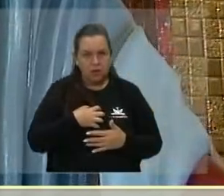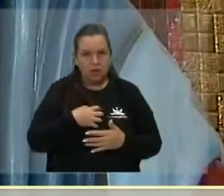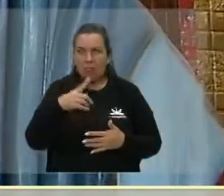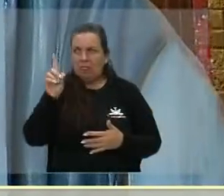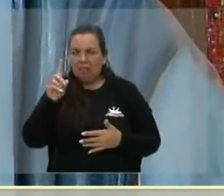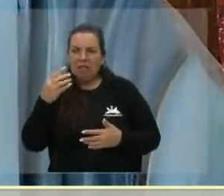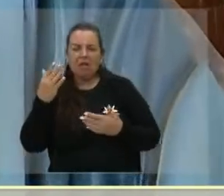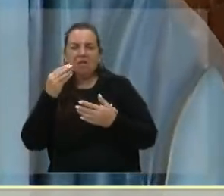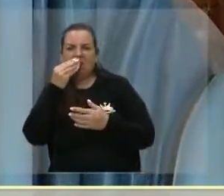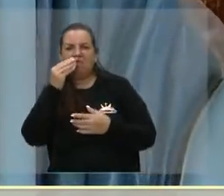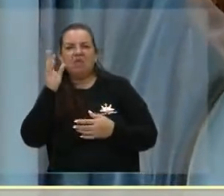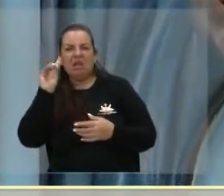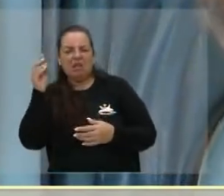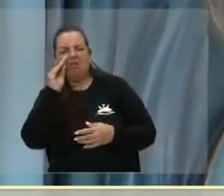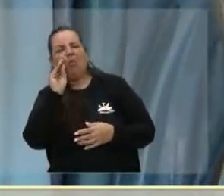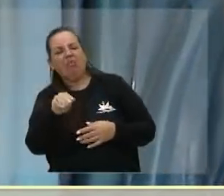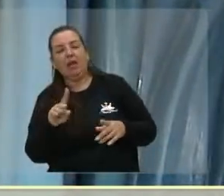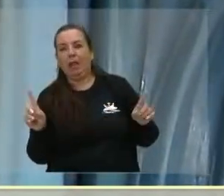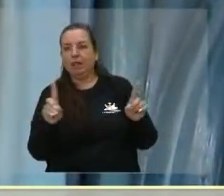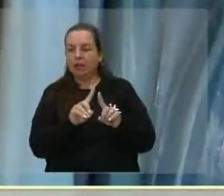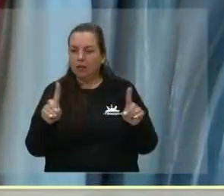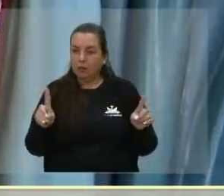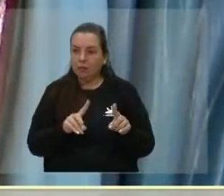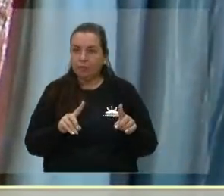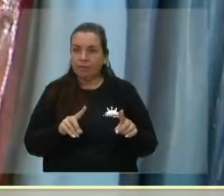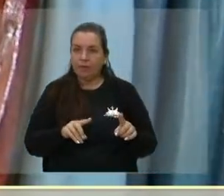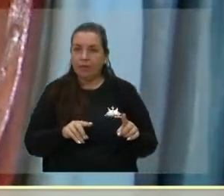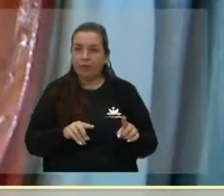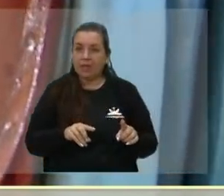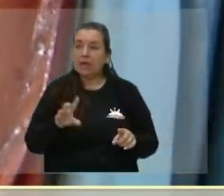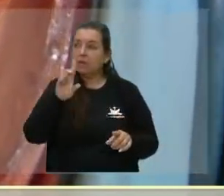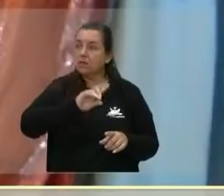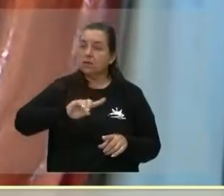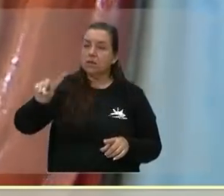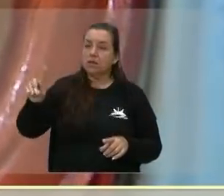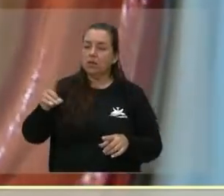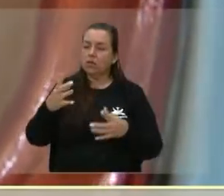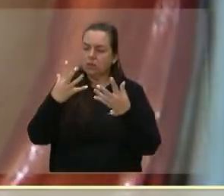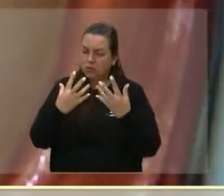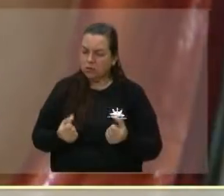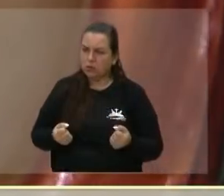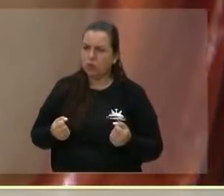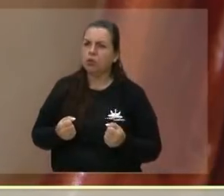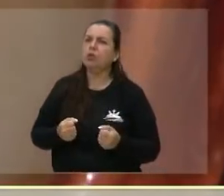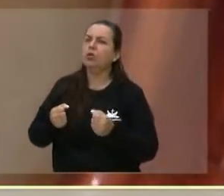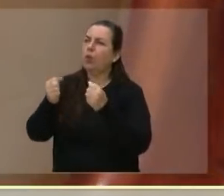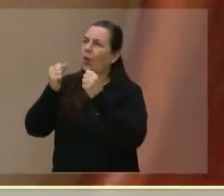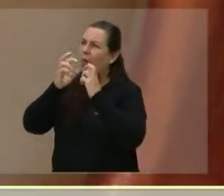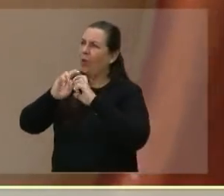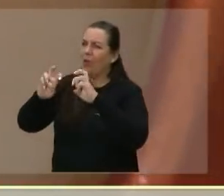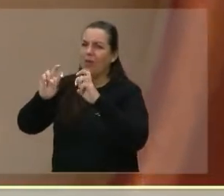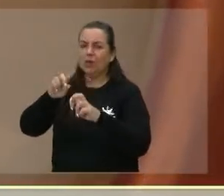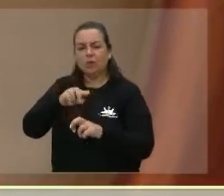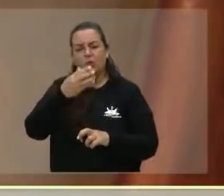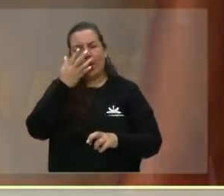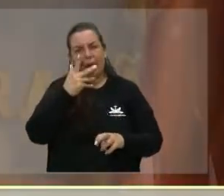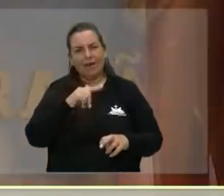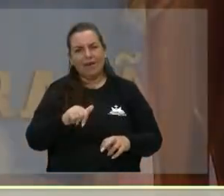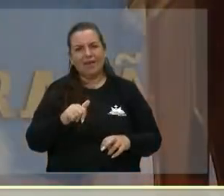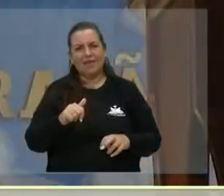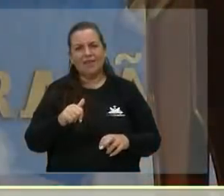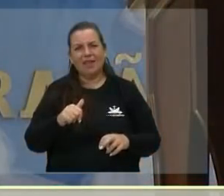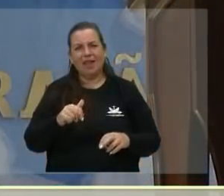se deus escutou o grito de uma criança bastarda de uma cervejinha pcia o